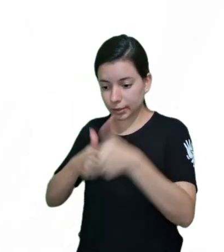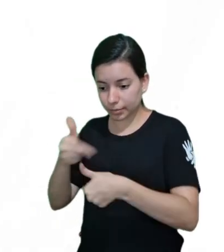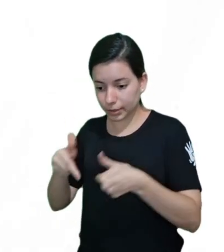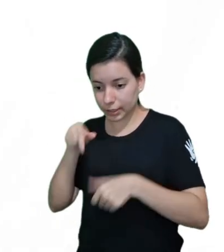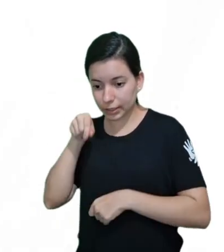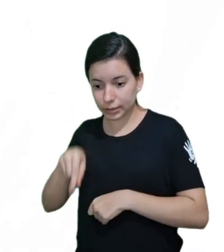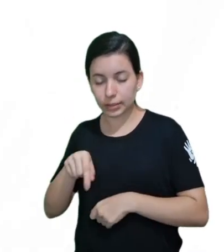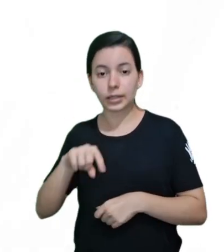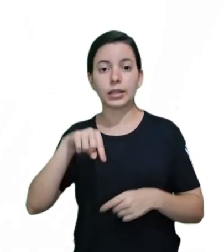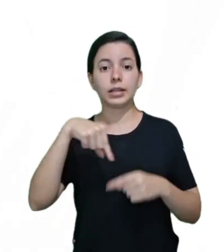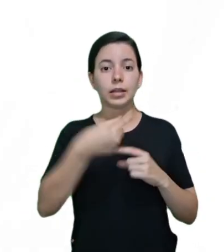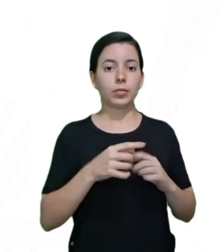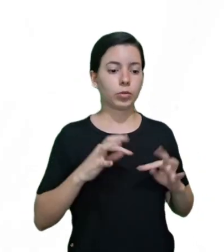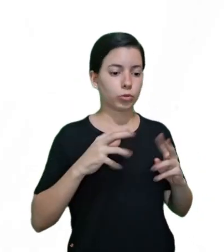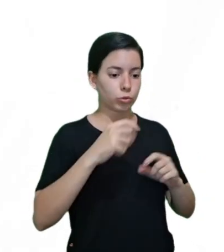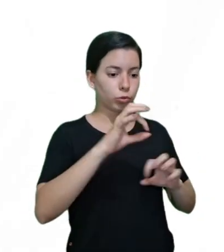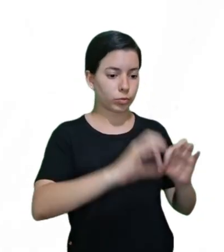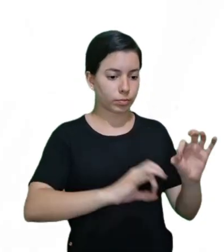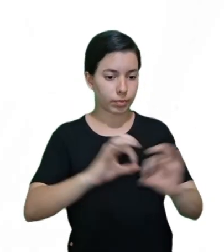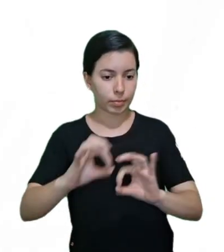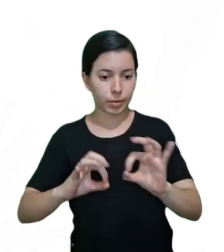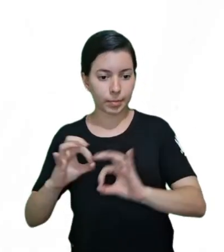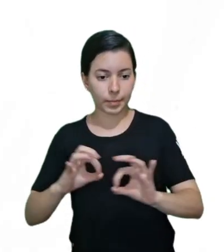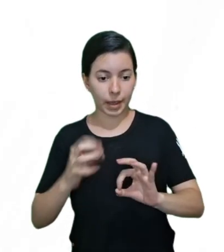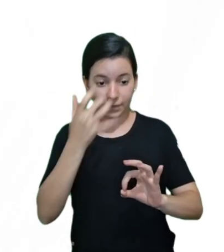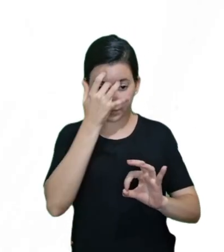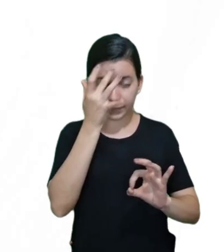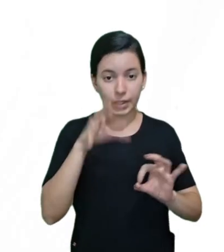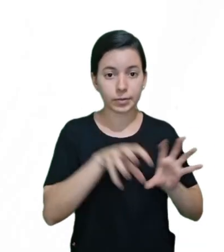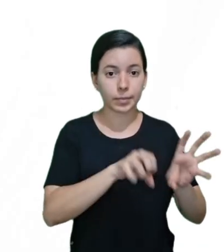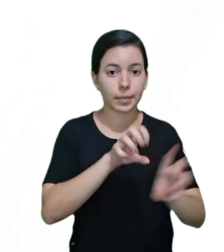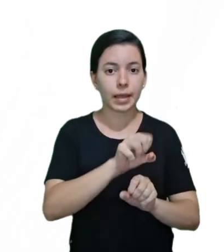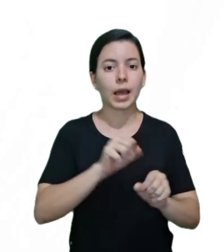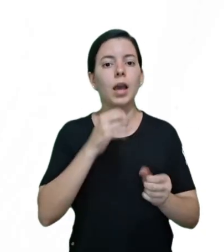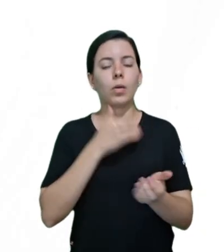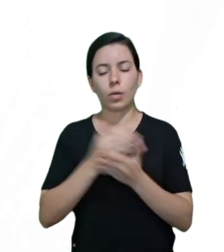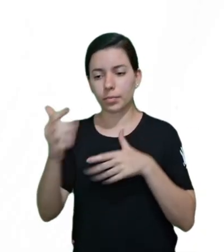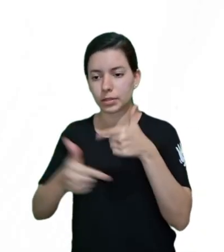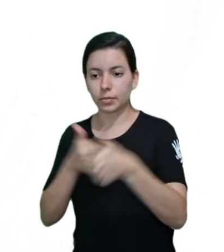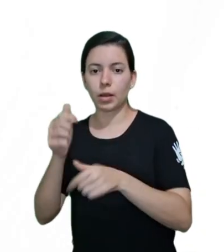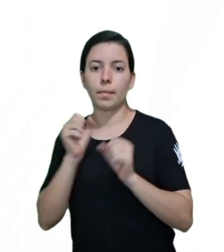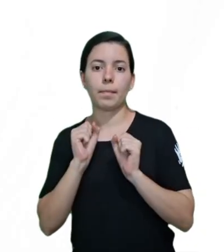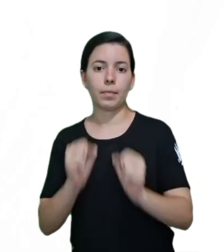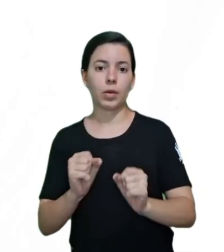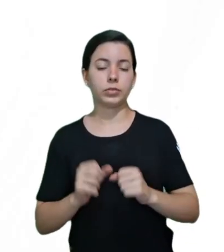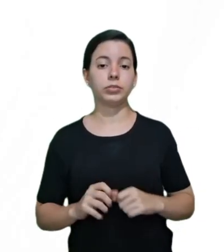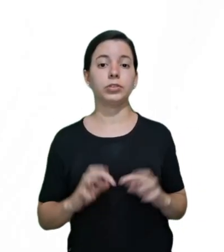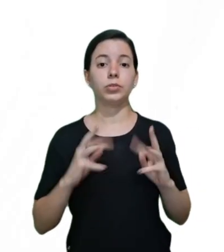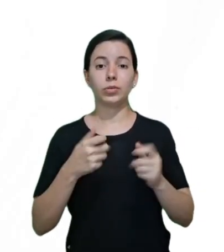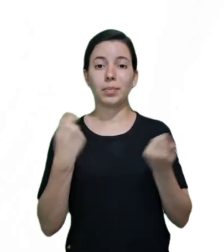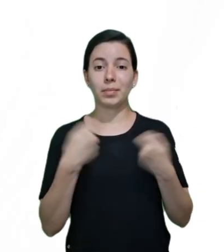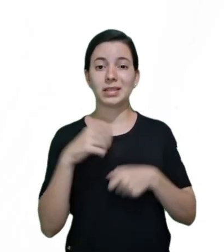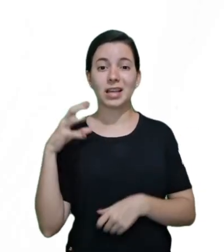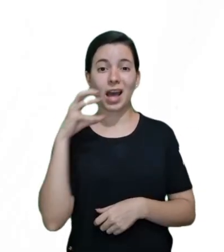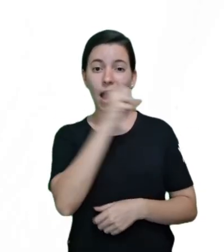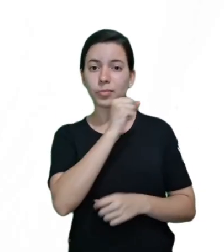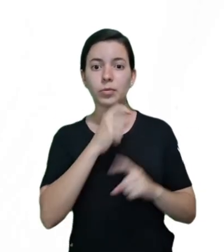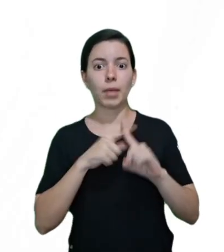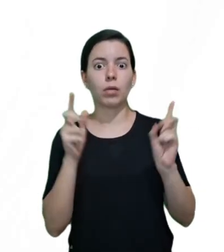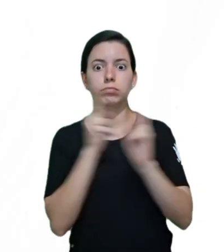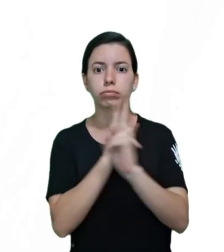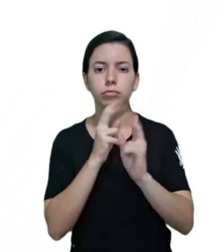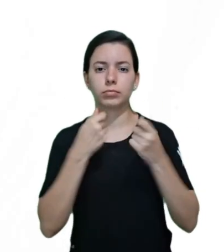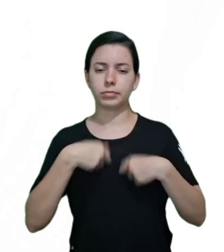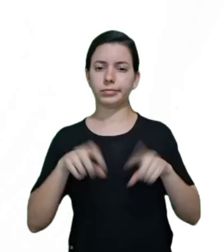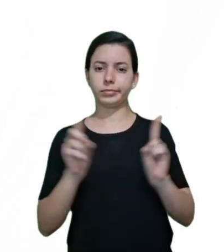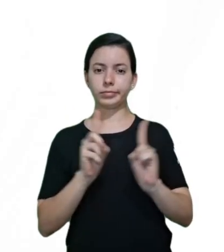operações somente quando todos os equipamentos e materiais estiverem ao alcance imediato. Conclua todas as operações o mais rápido possível,